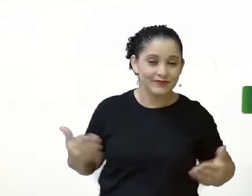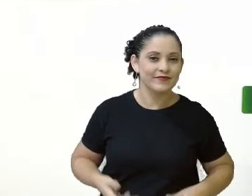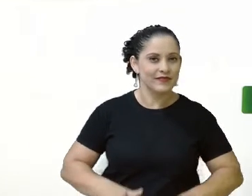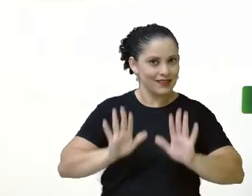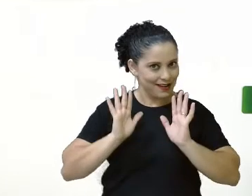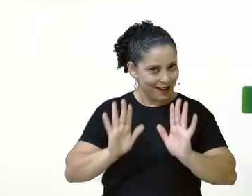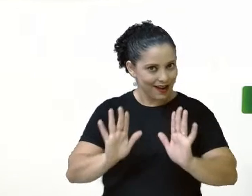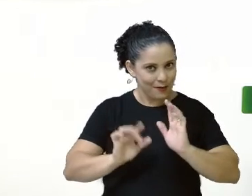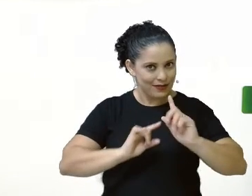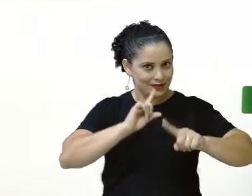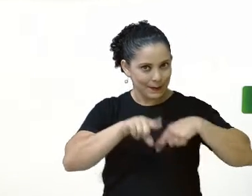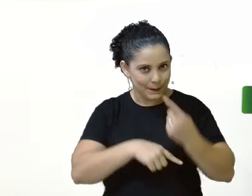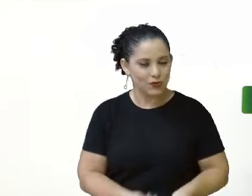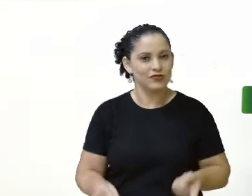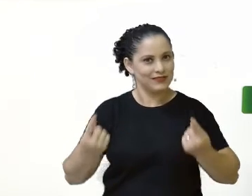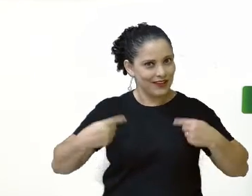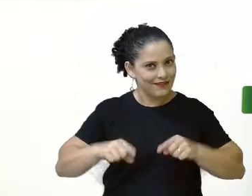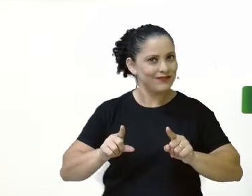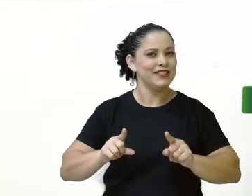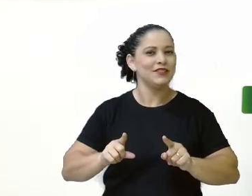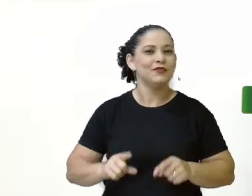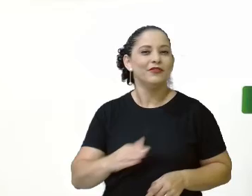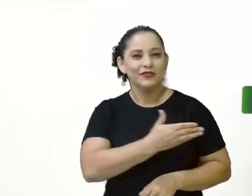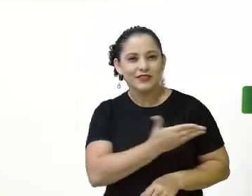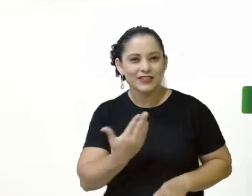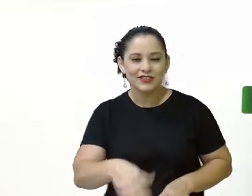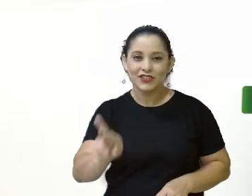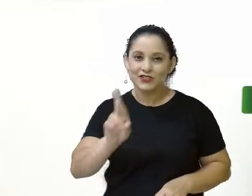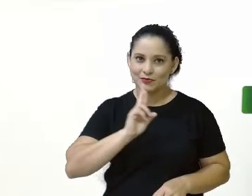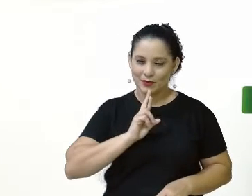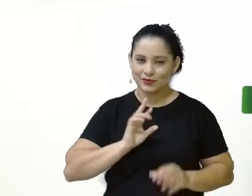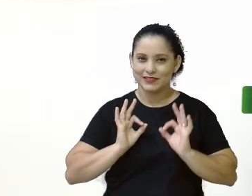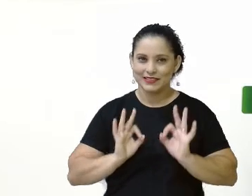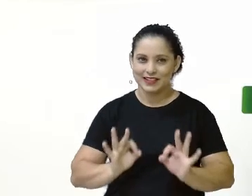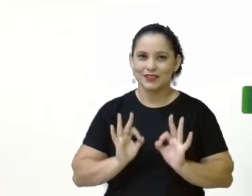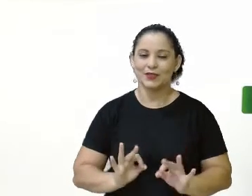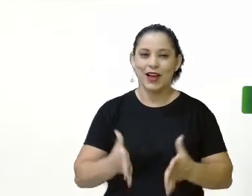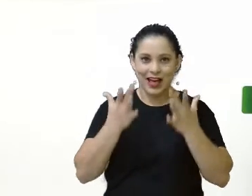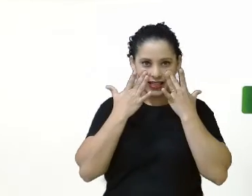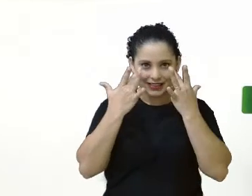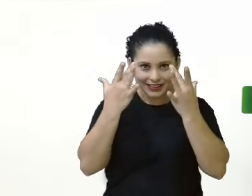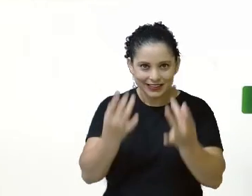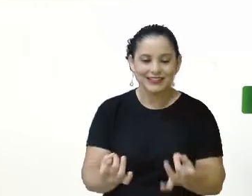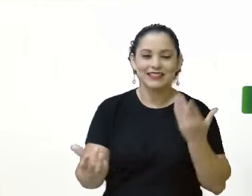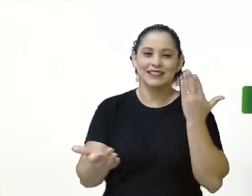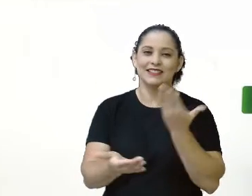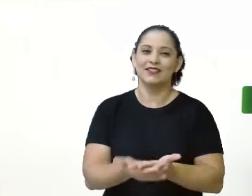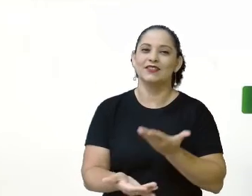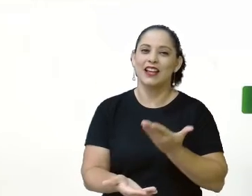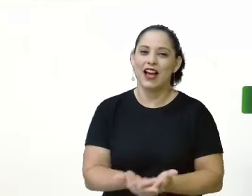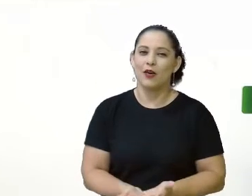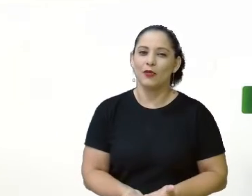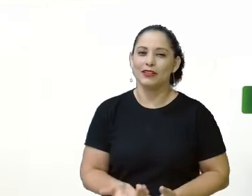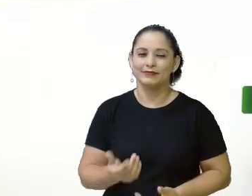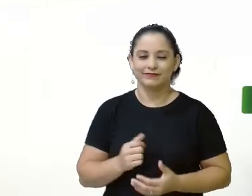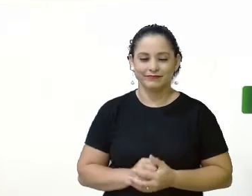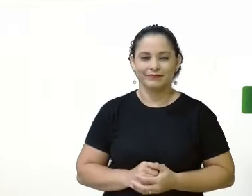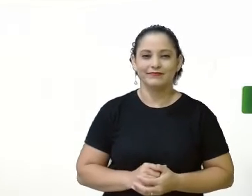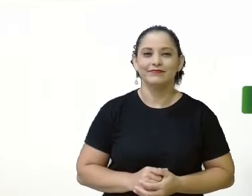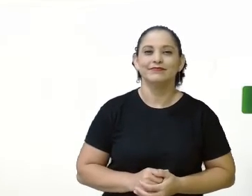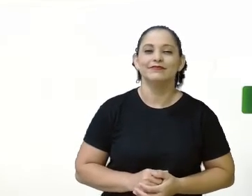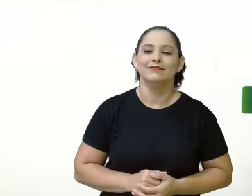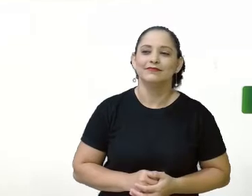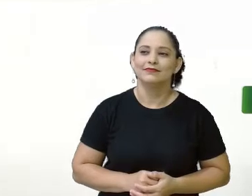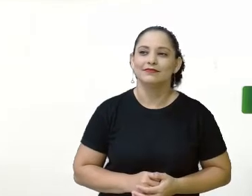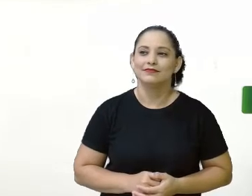desafio e eu quero que vocês me respondam, tá? Presta atenção aí que eu estou ligada por aqui